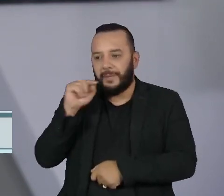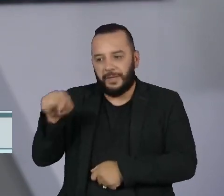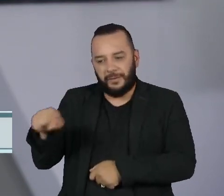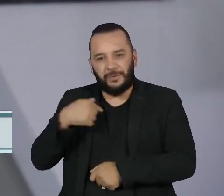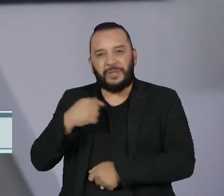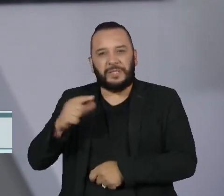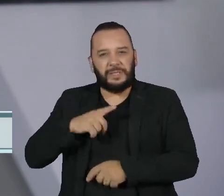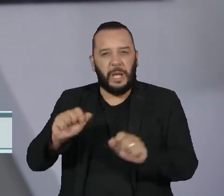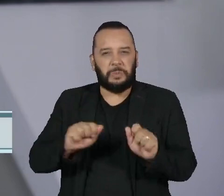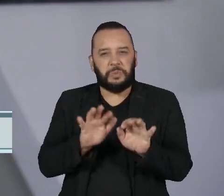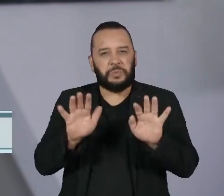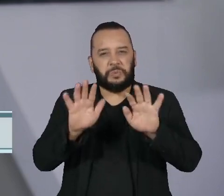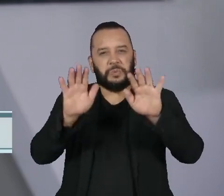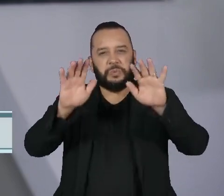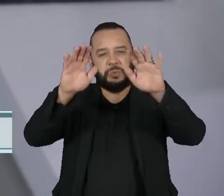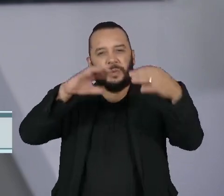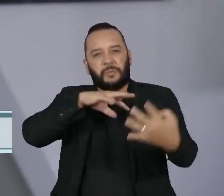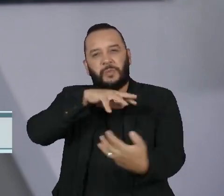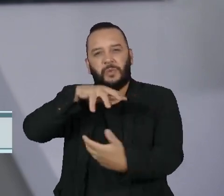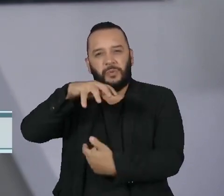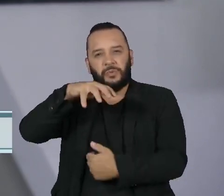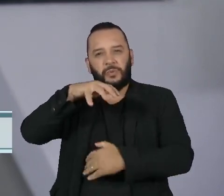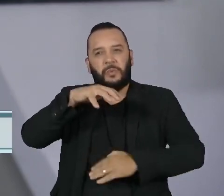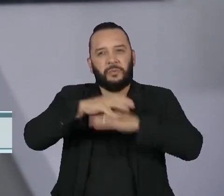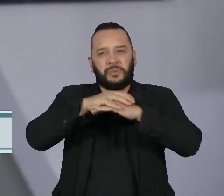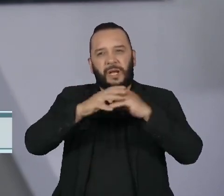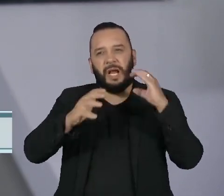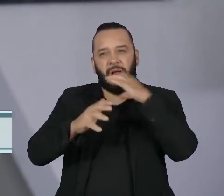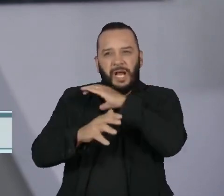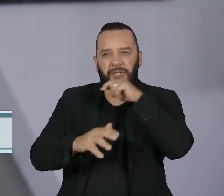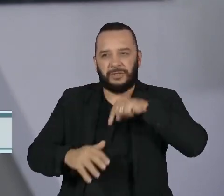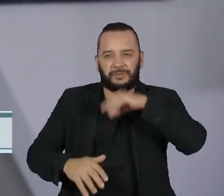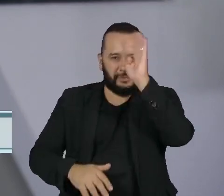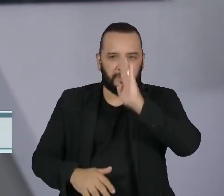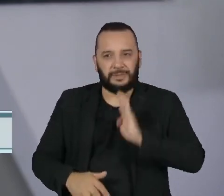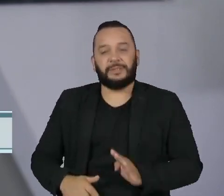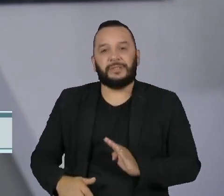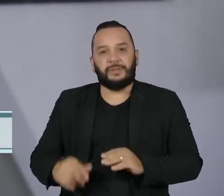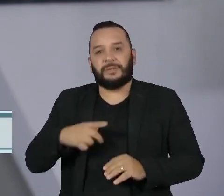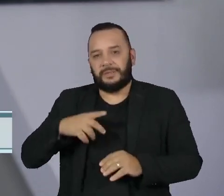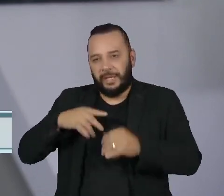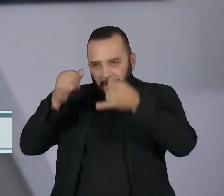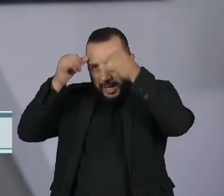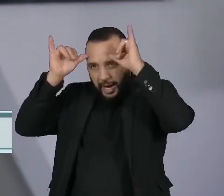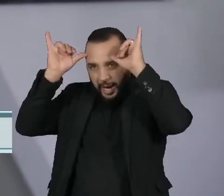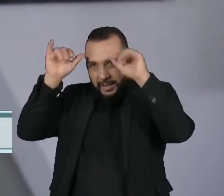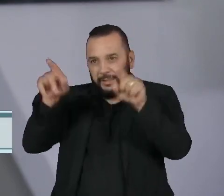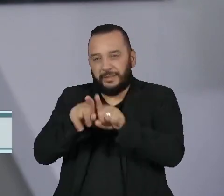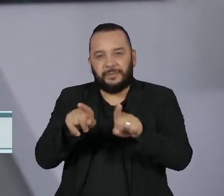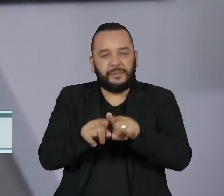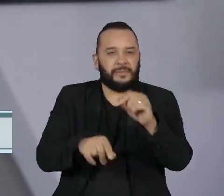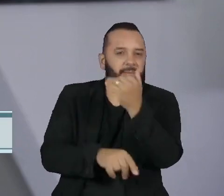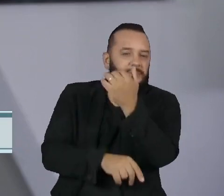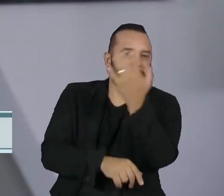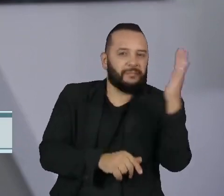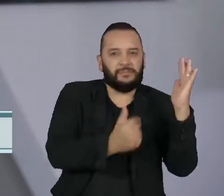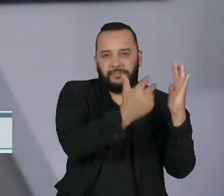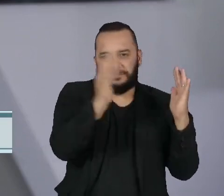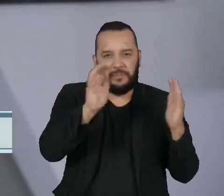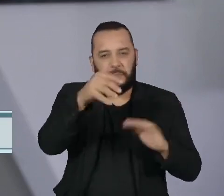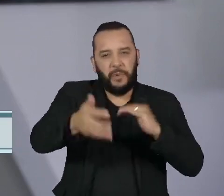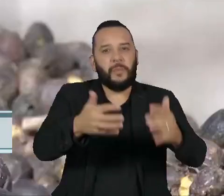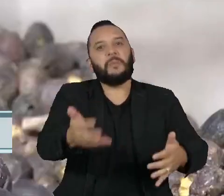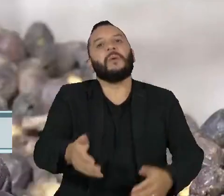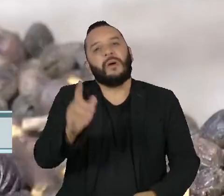gases de efeito estufa no Brasil. O rebanho de carne bovina e o desmatamento são as principais causas da emissão desses